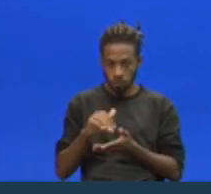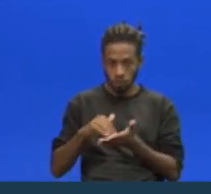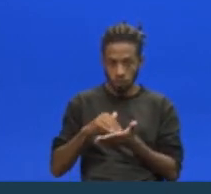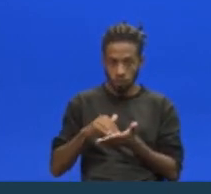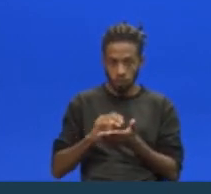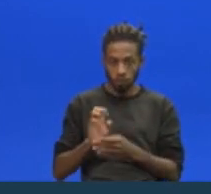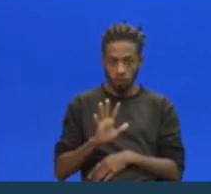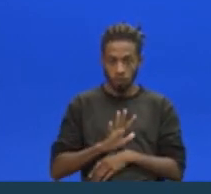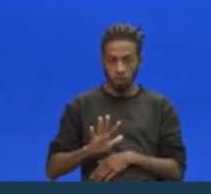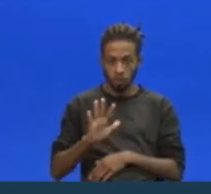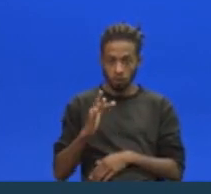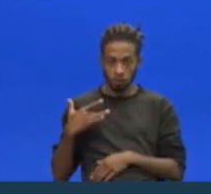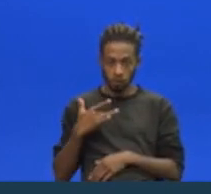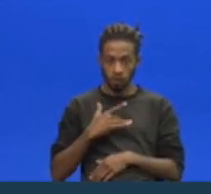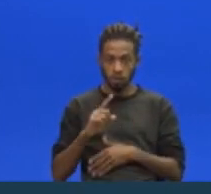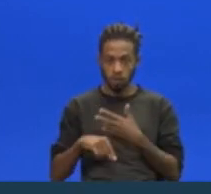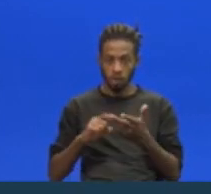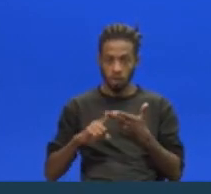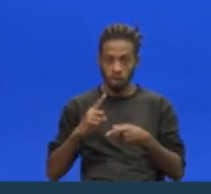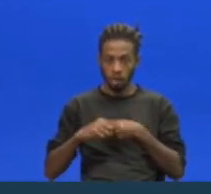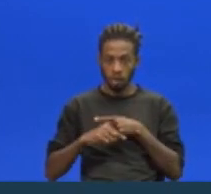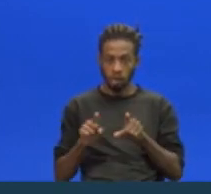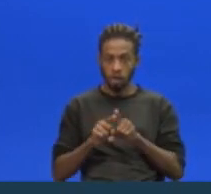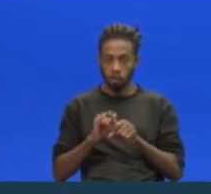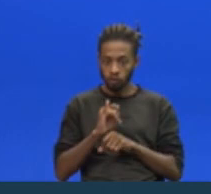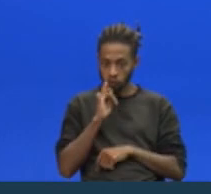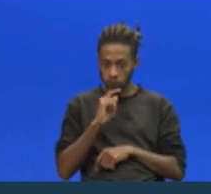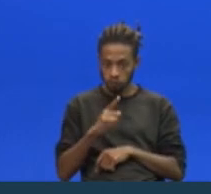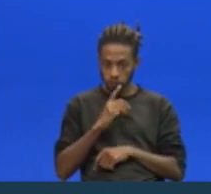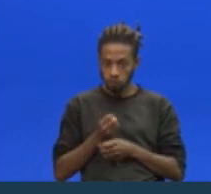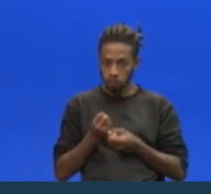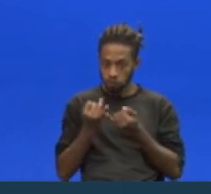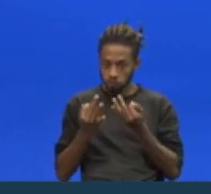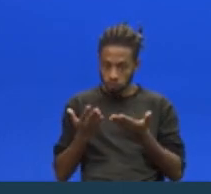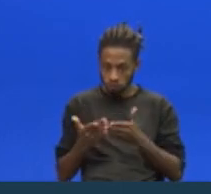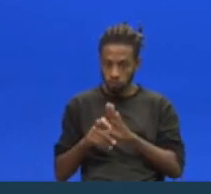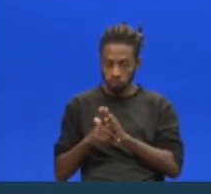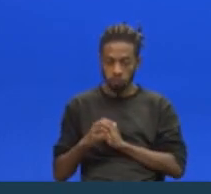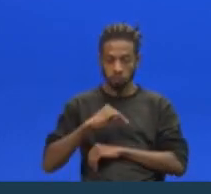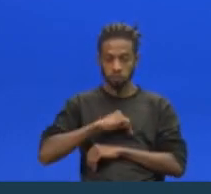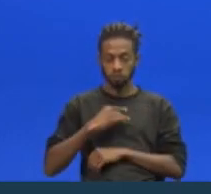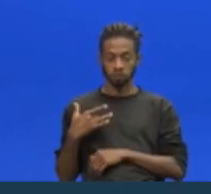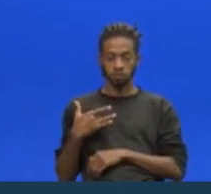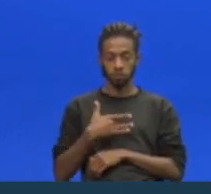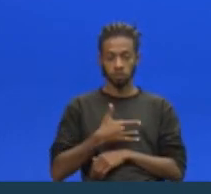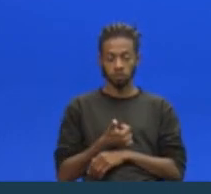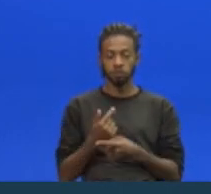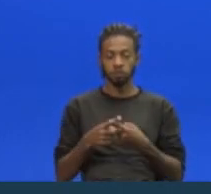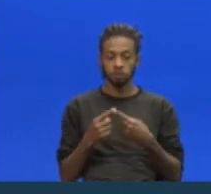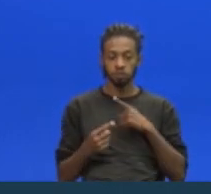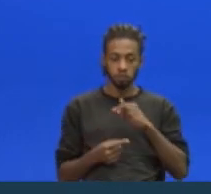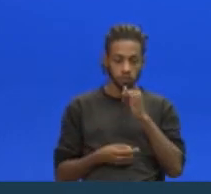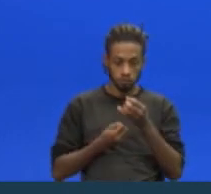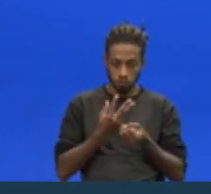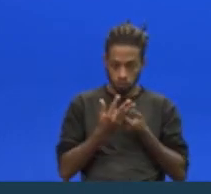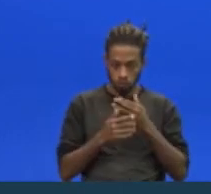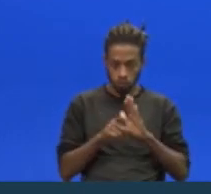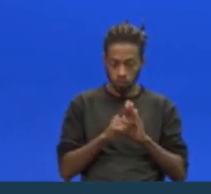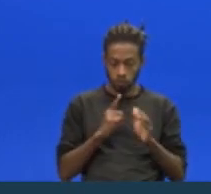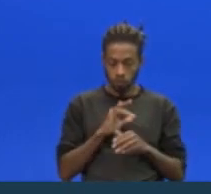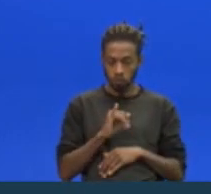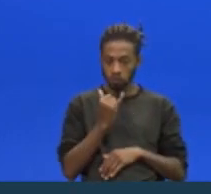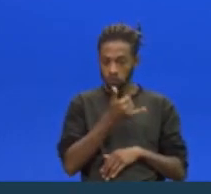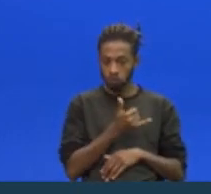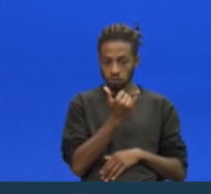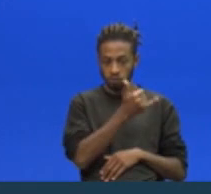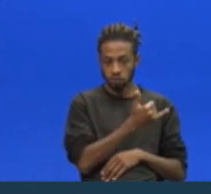Estadual de Saúde, que, por sua vez, envolve ou informa o Ministério da Saúde. Então, a gente tem a informação transitando pelas